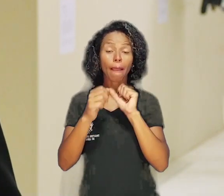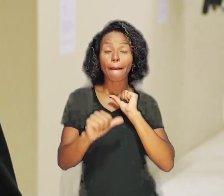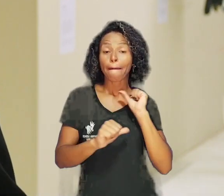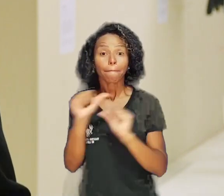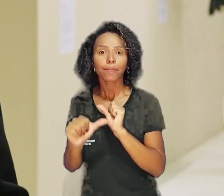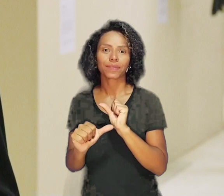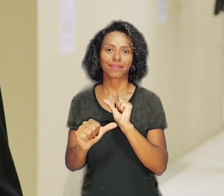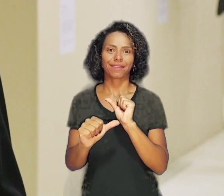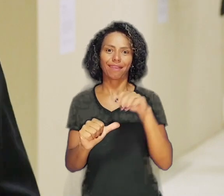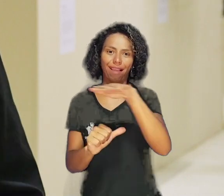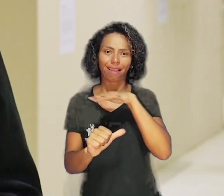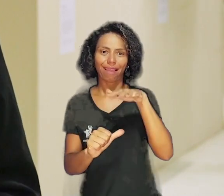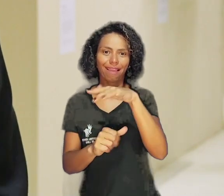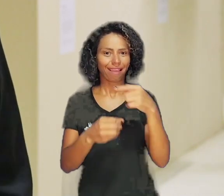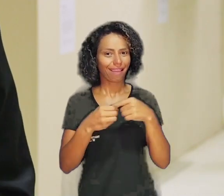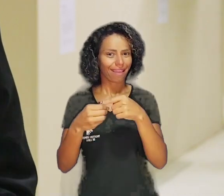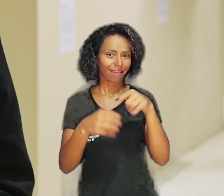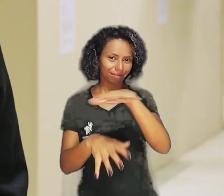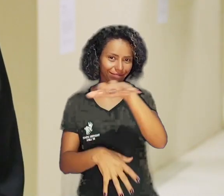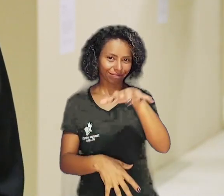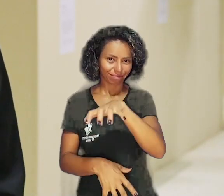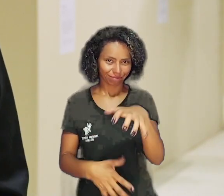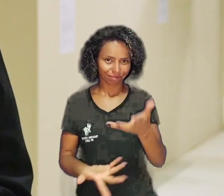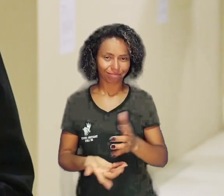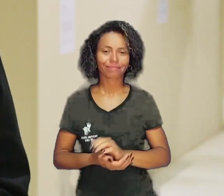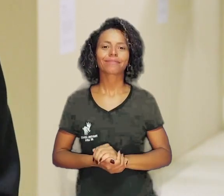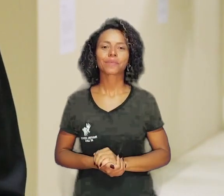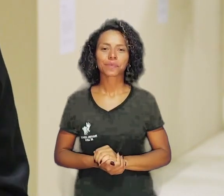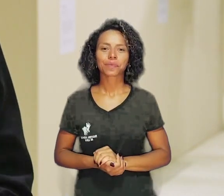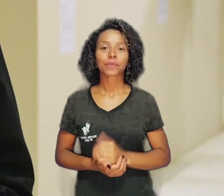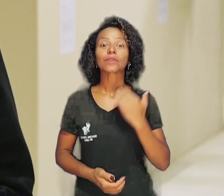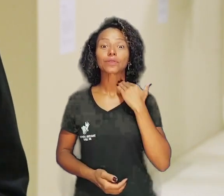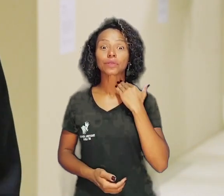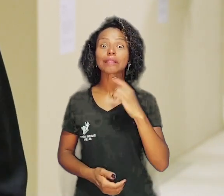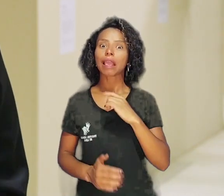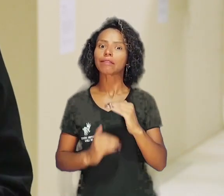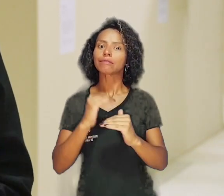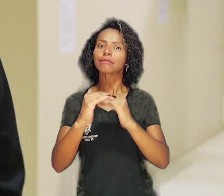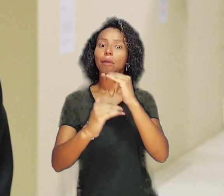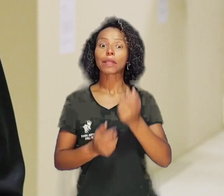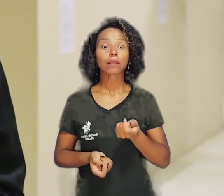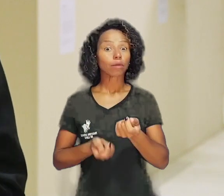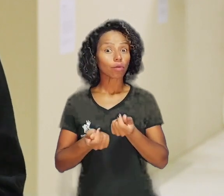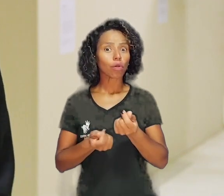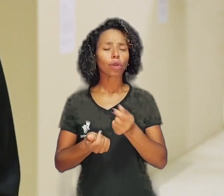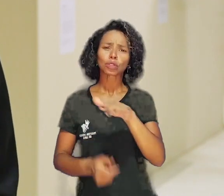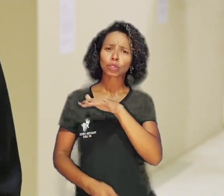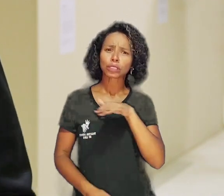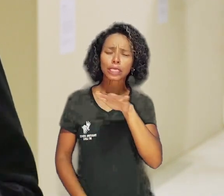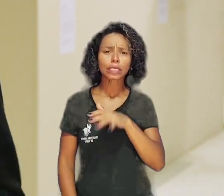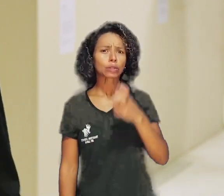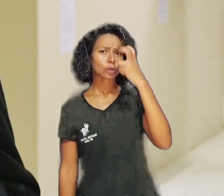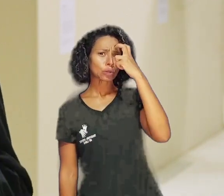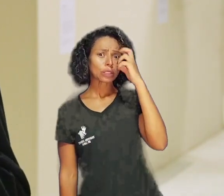região. Juiz de Fora tem hoje um desenvolvimento econômico, social, cultural,